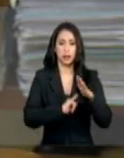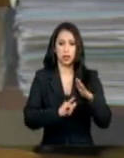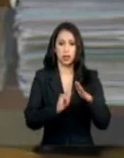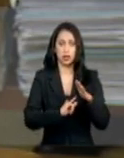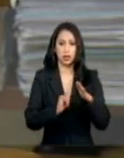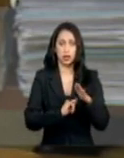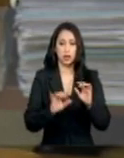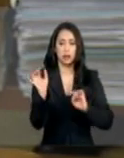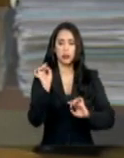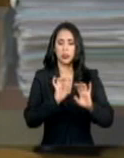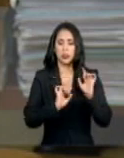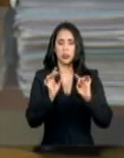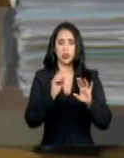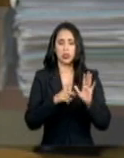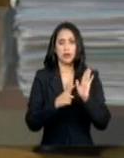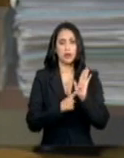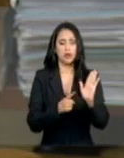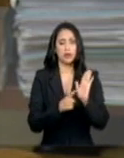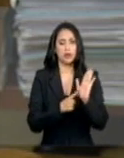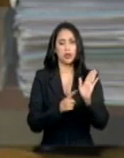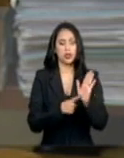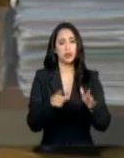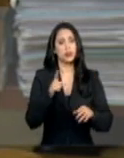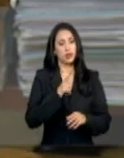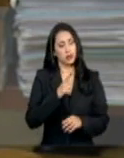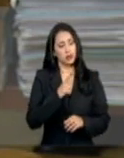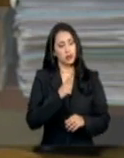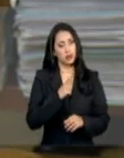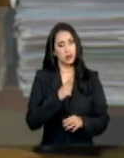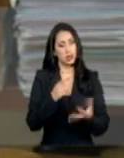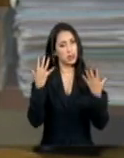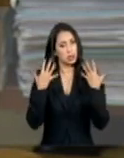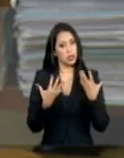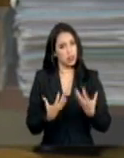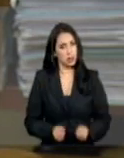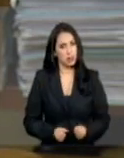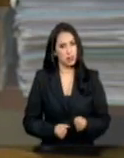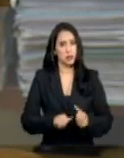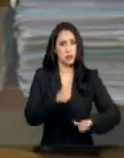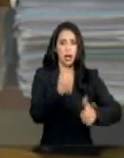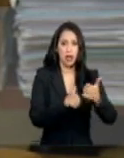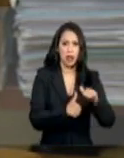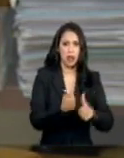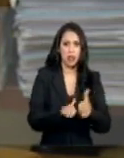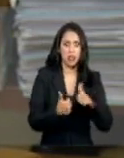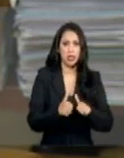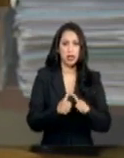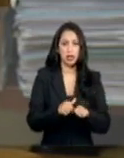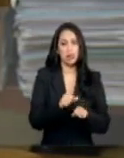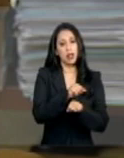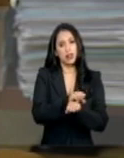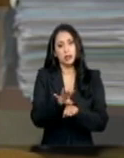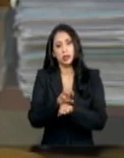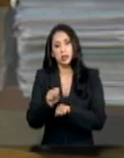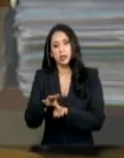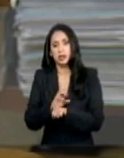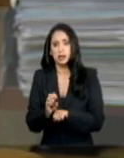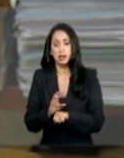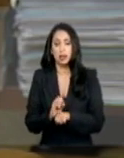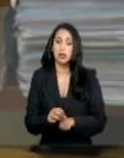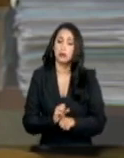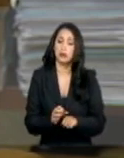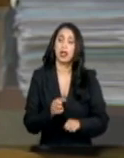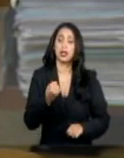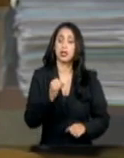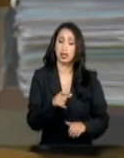especial relevo à missão que lhe é imanente de receber de analisar e disseminar a existência de relações